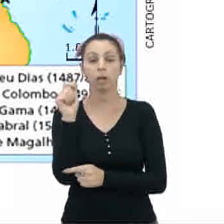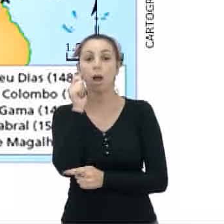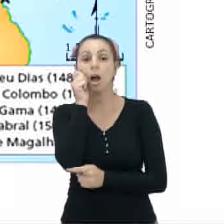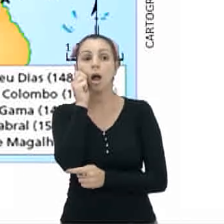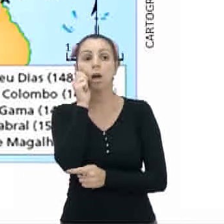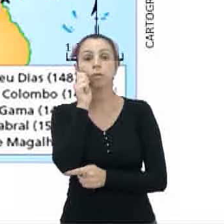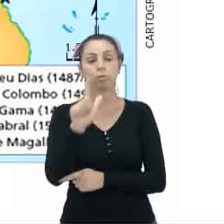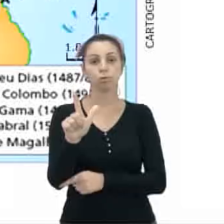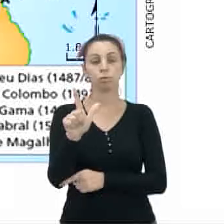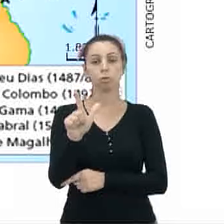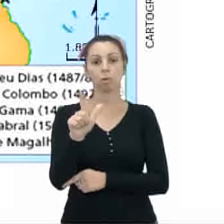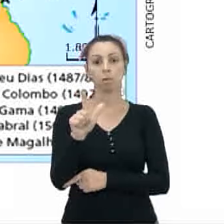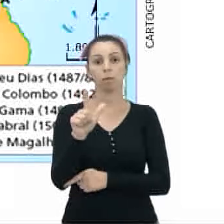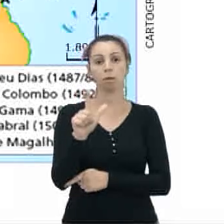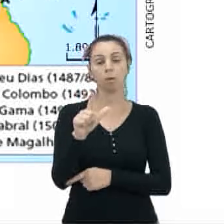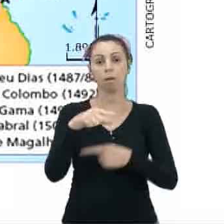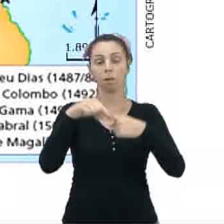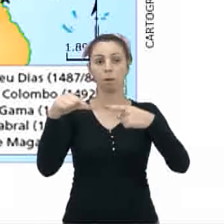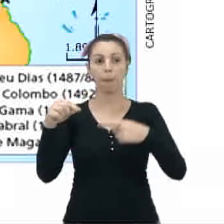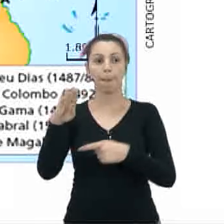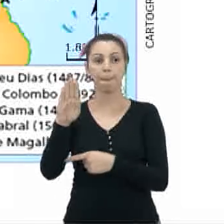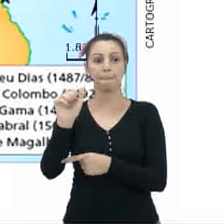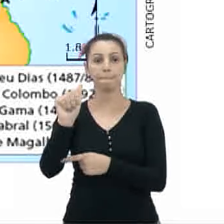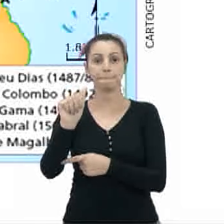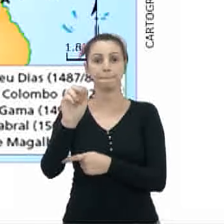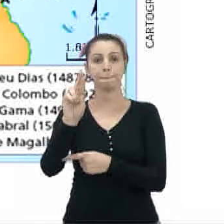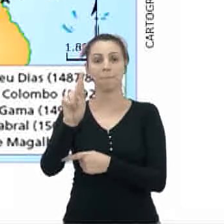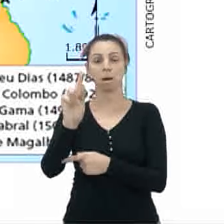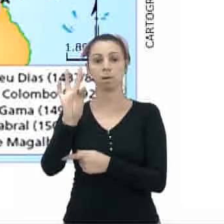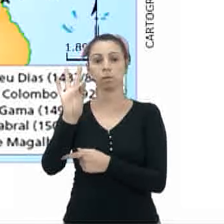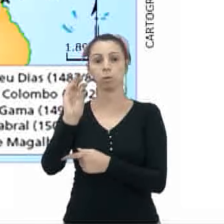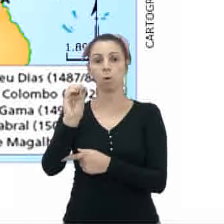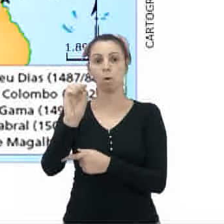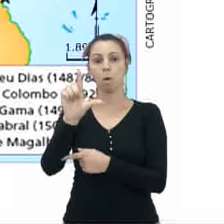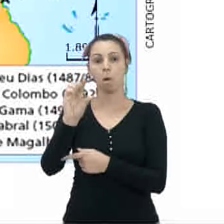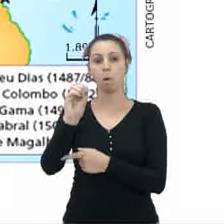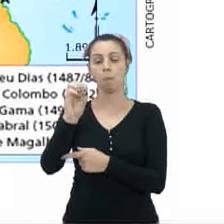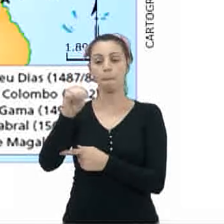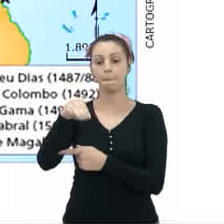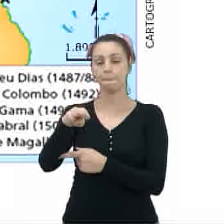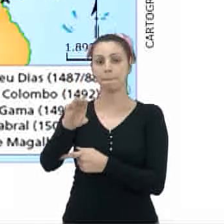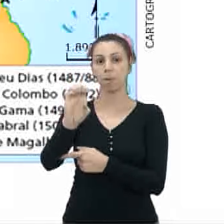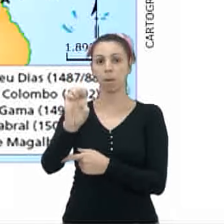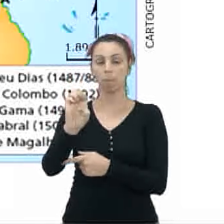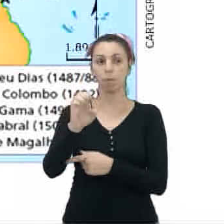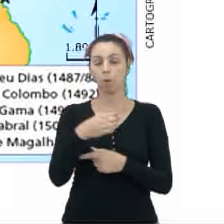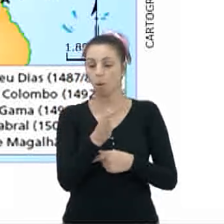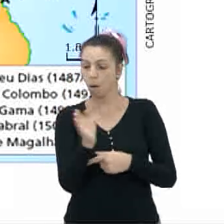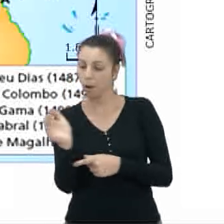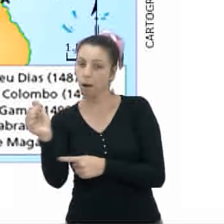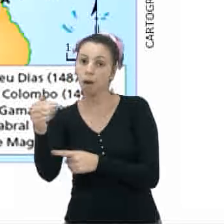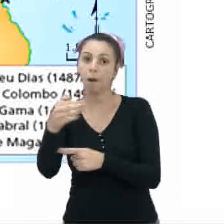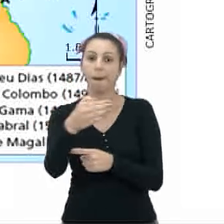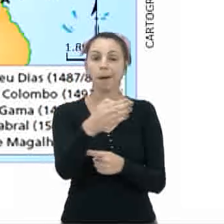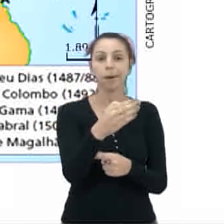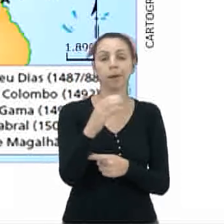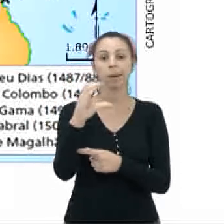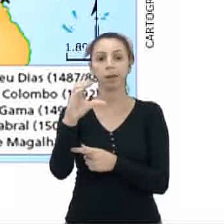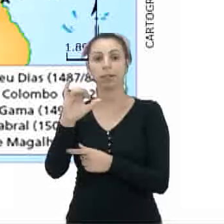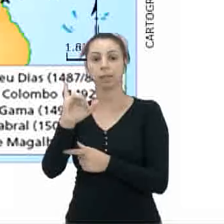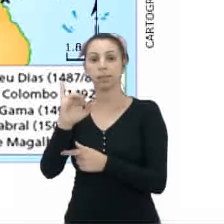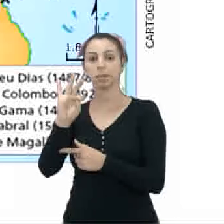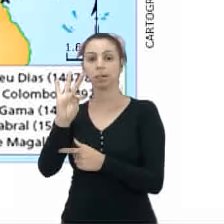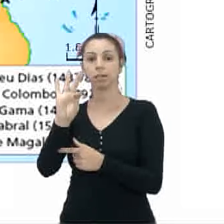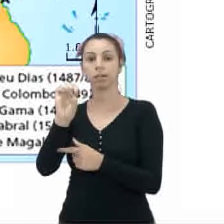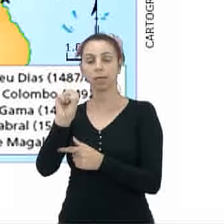se refere à rota de Bartolomeu Dias, então Bartolomeu Dias saindo, cruzando. As rotas de Cristóvão